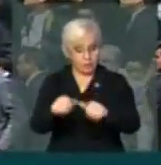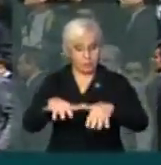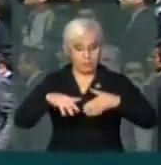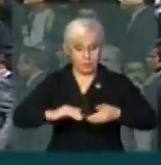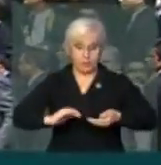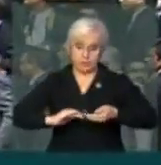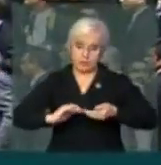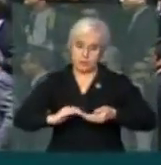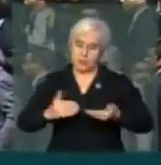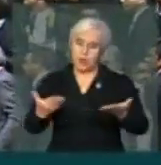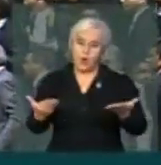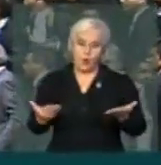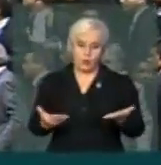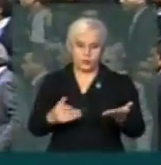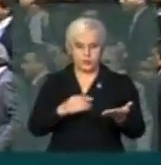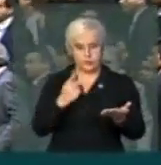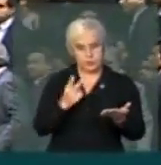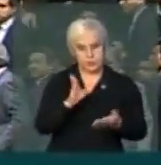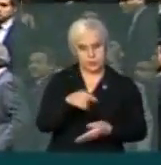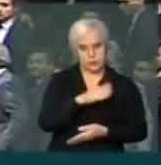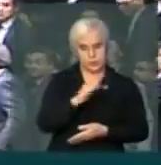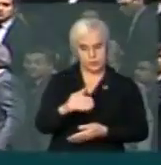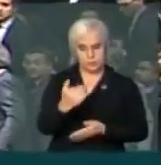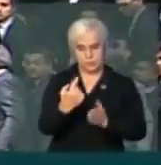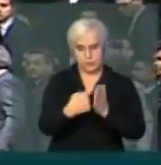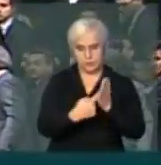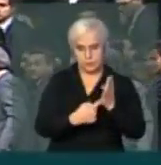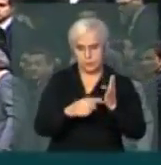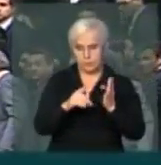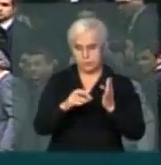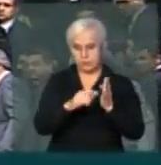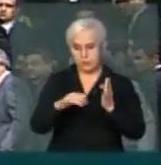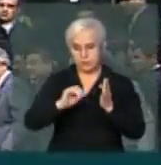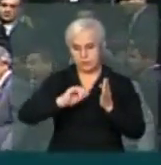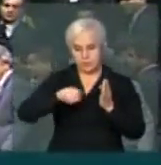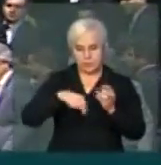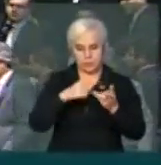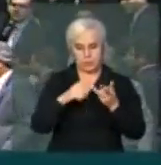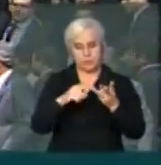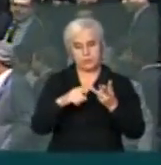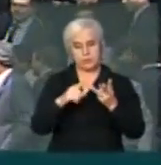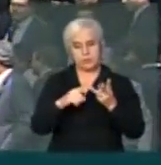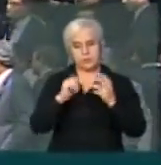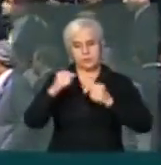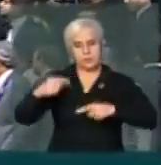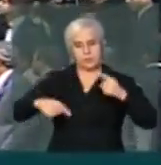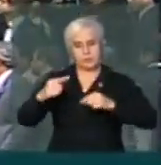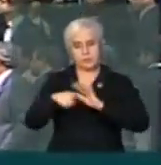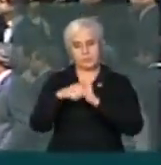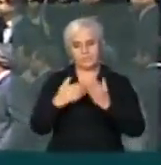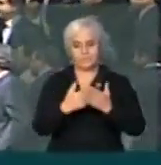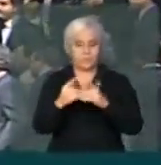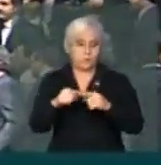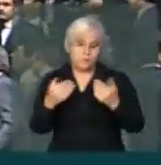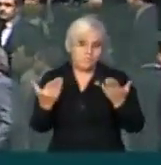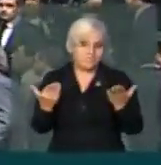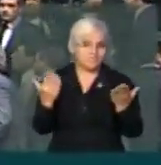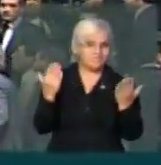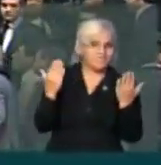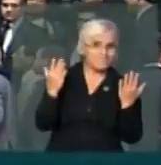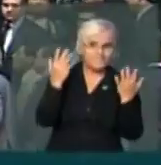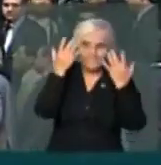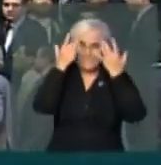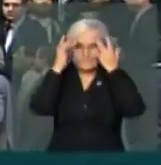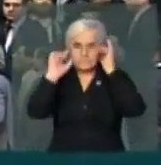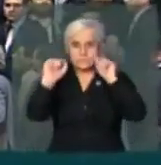Congresso Nacional. No dia de hoje a gente tinha dois vetos na pauta, dois vetos presidenciais, e depois os deputados poderiam passar para essa análise, mas a expectativa é para ver